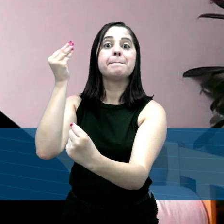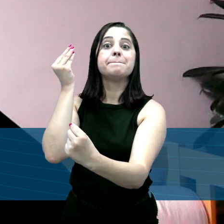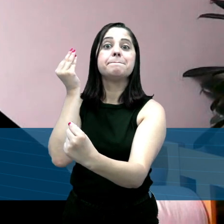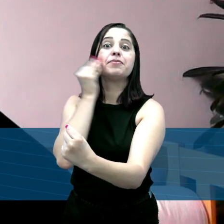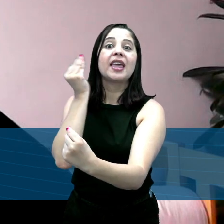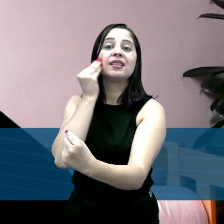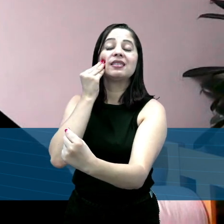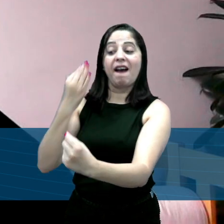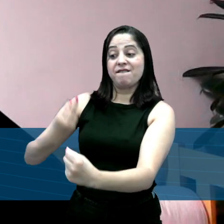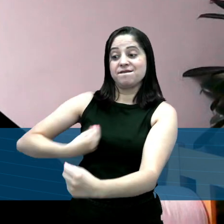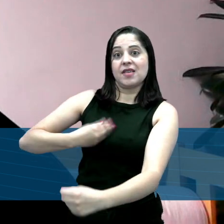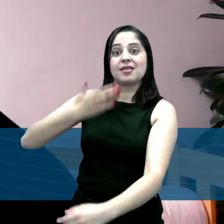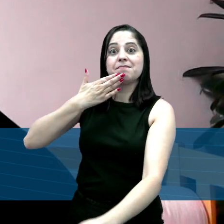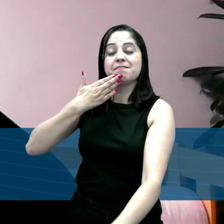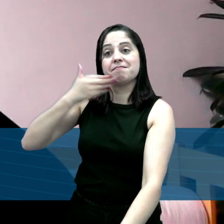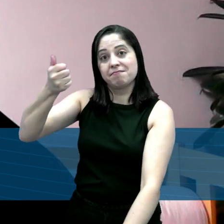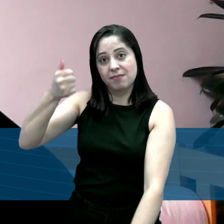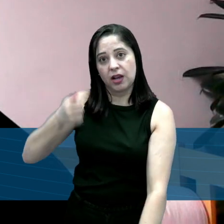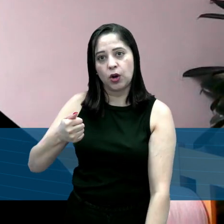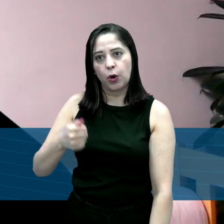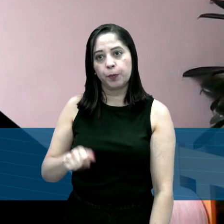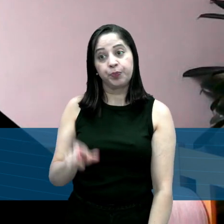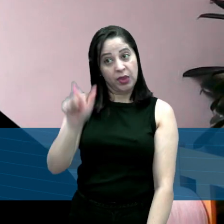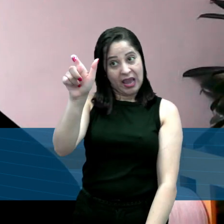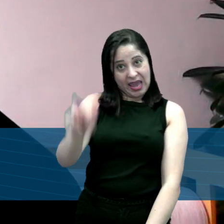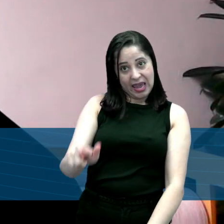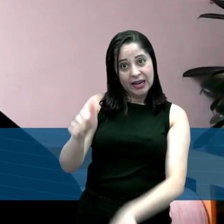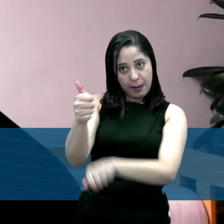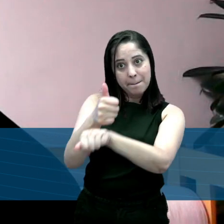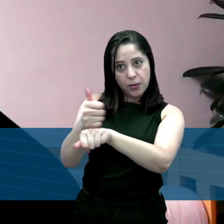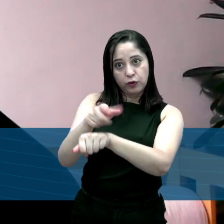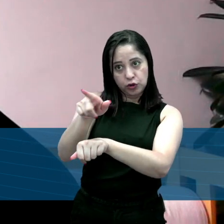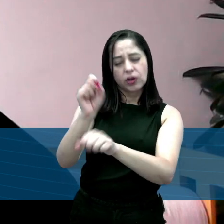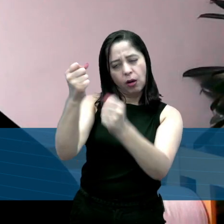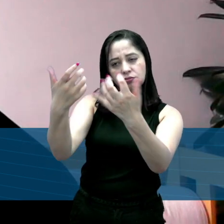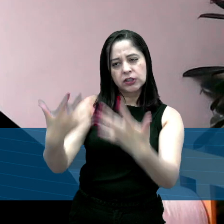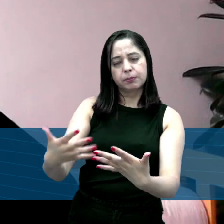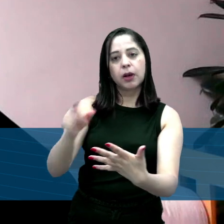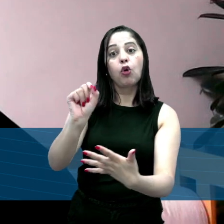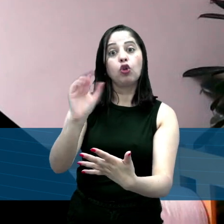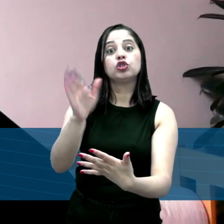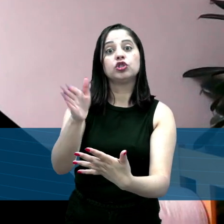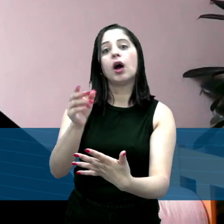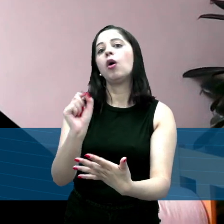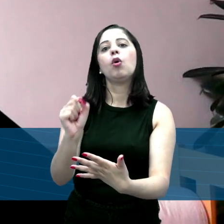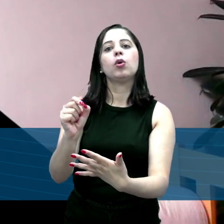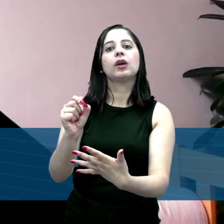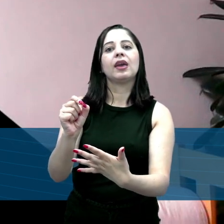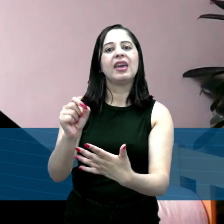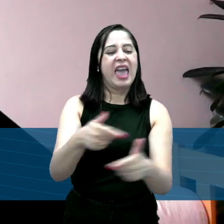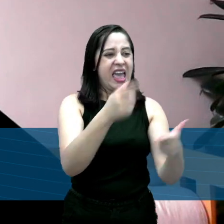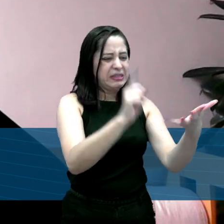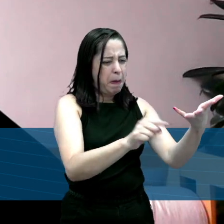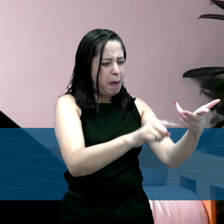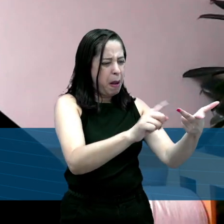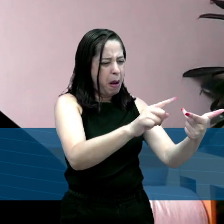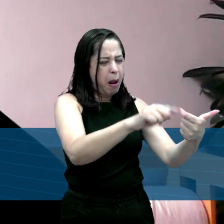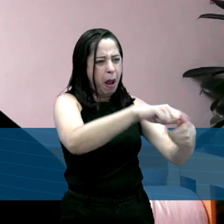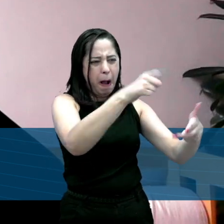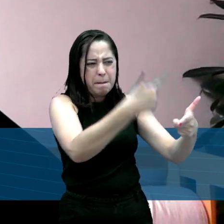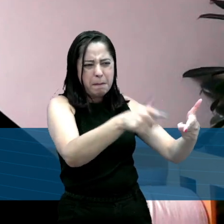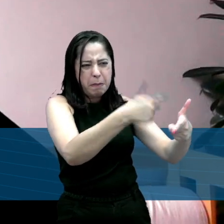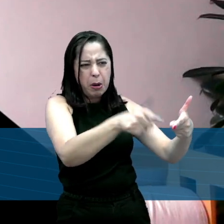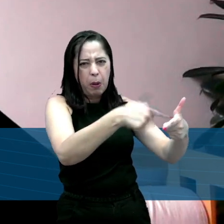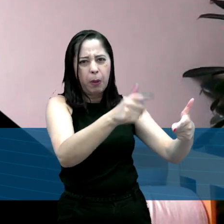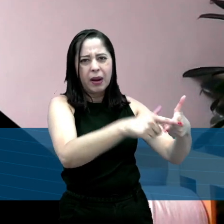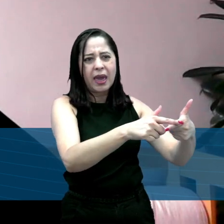vida. Basicamente isso, até um ponto que o doutor colocou aí um pouco antes, né? Essas situações extremas que